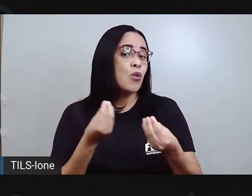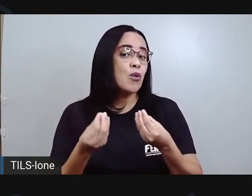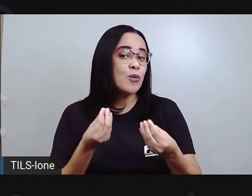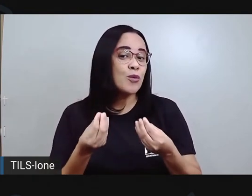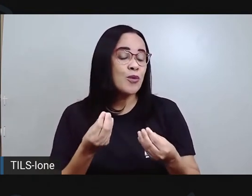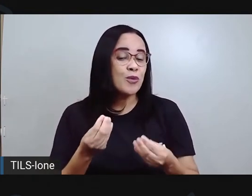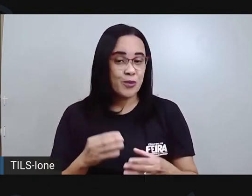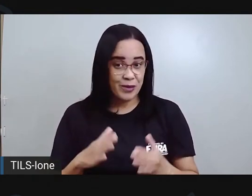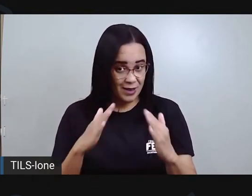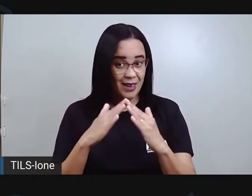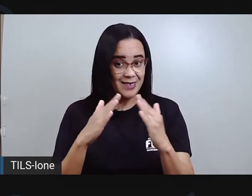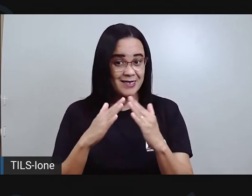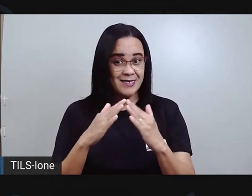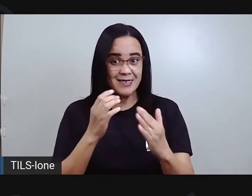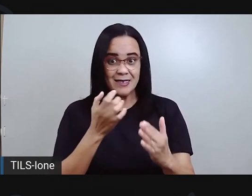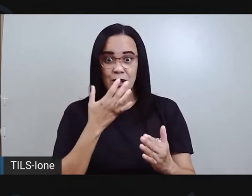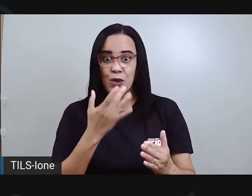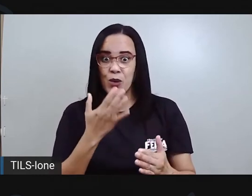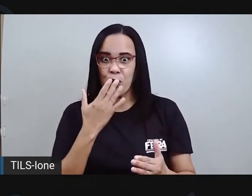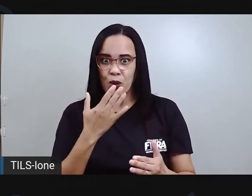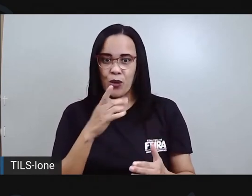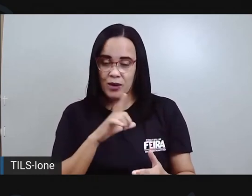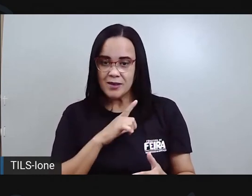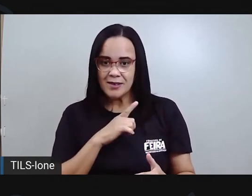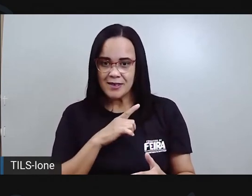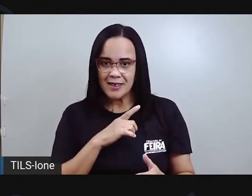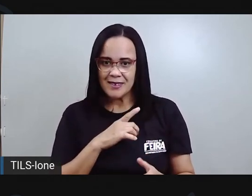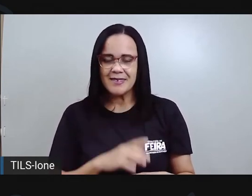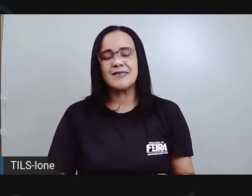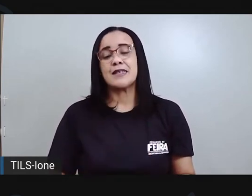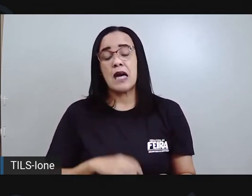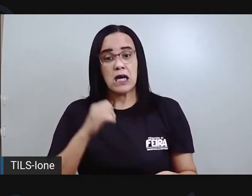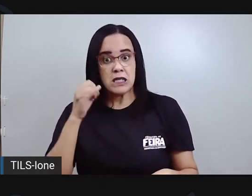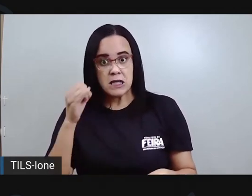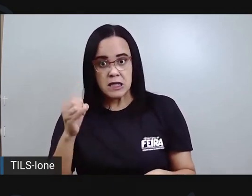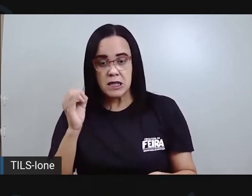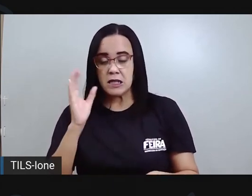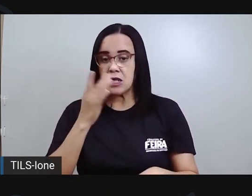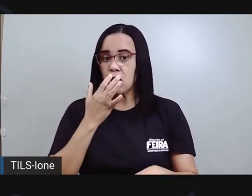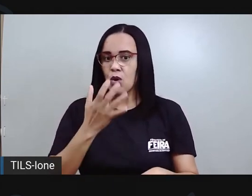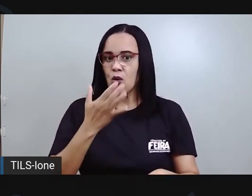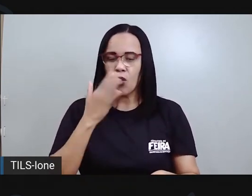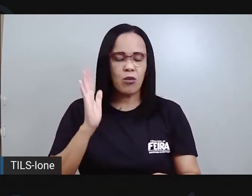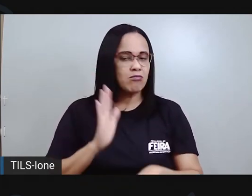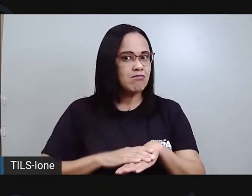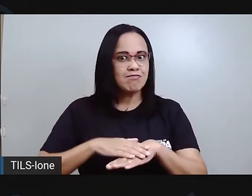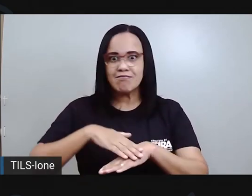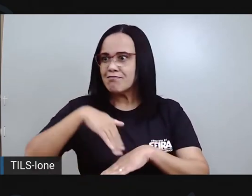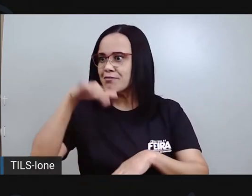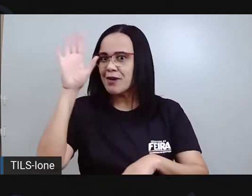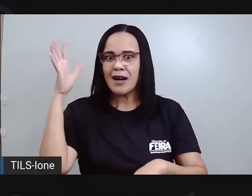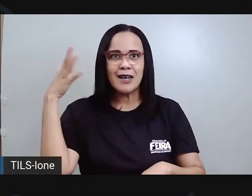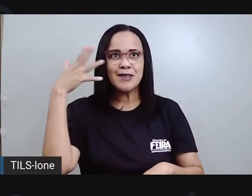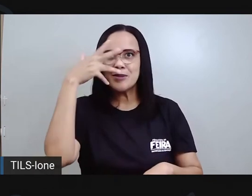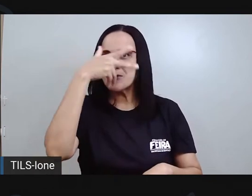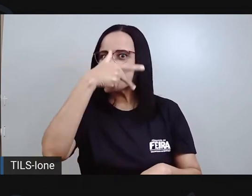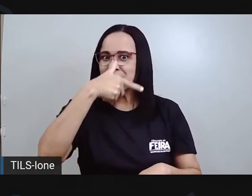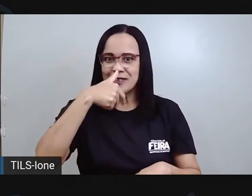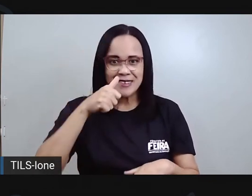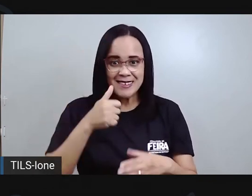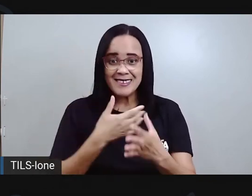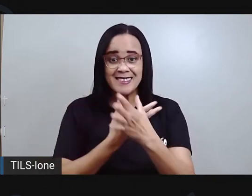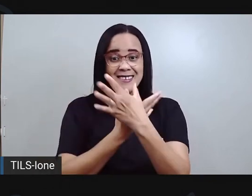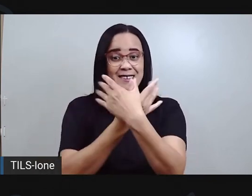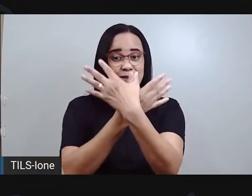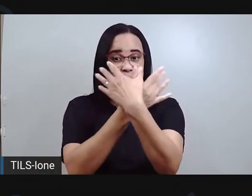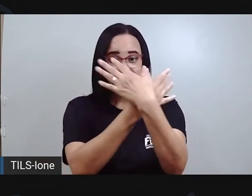ficando coloridíssimo. E quanto mais colorido, mais bonita vai ficar a nossa borboleta.